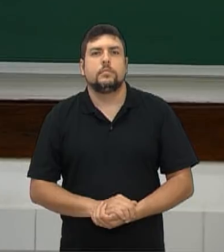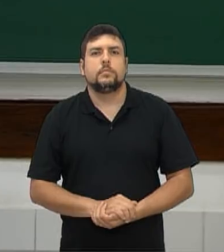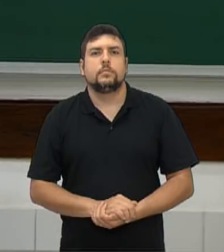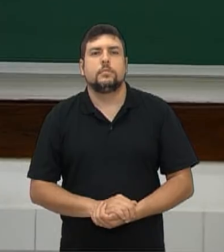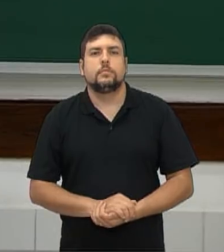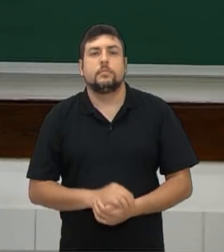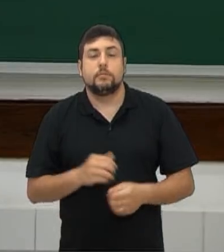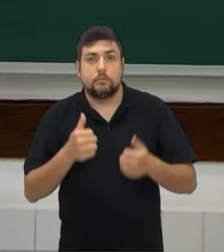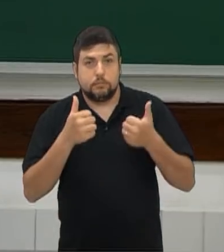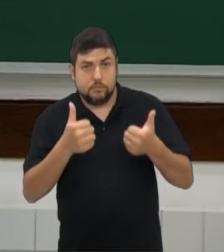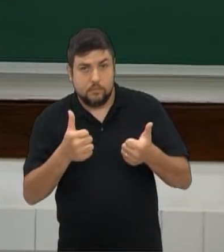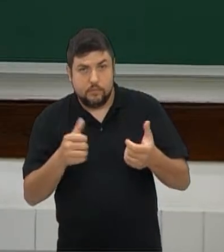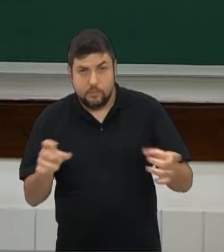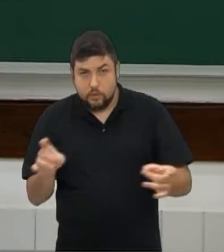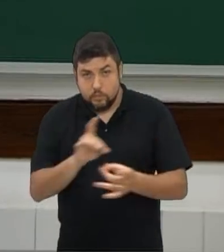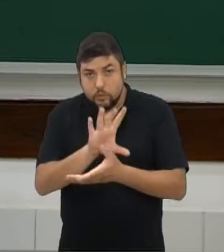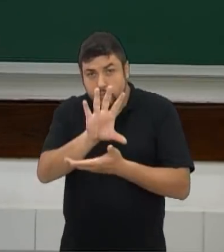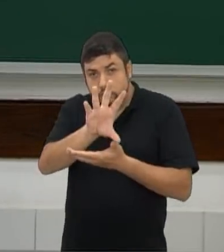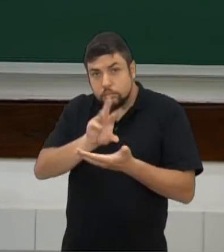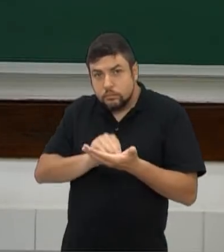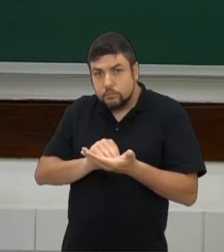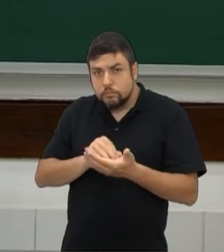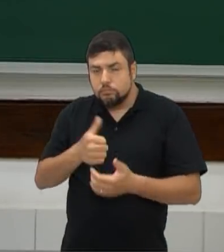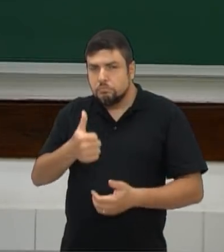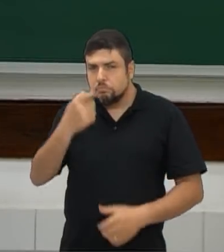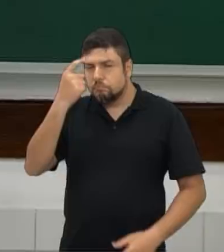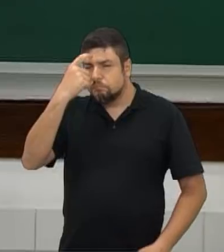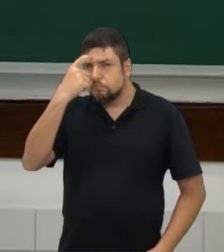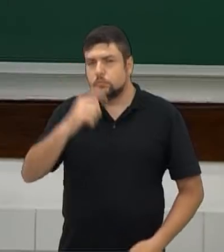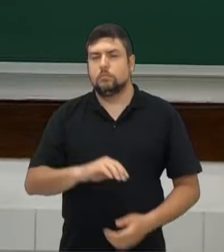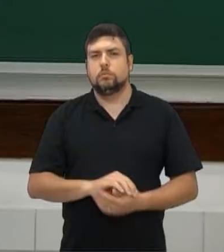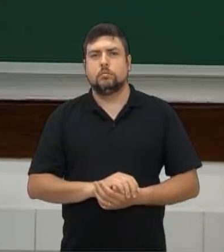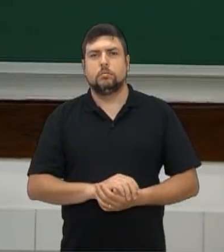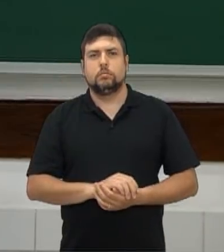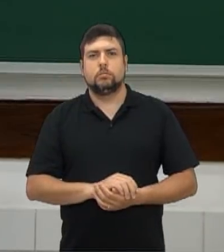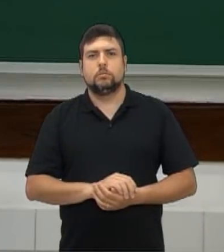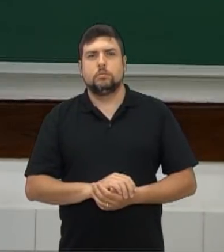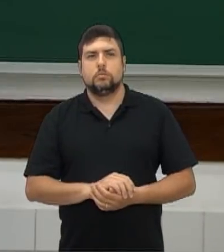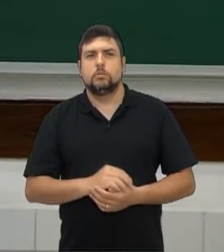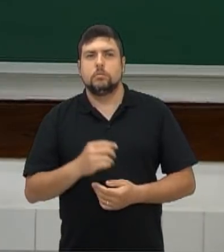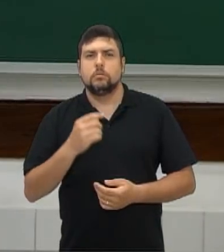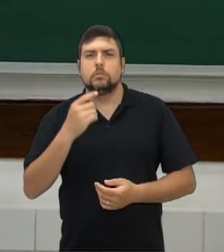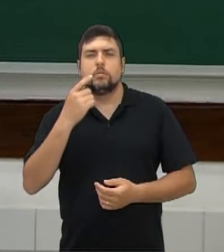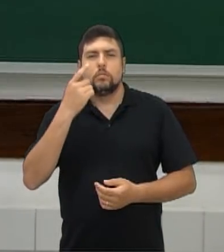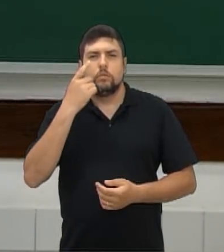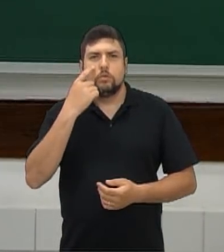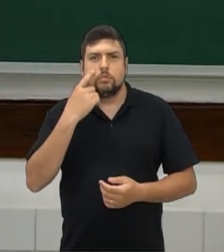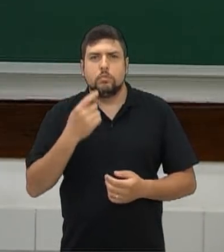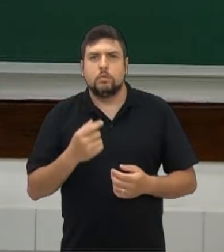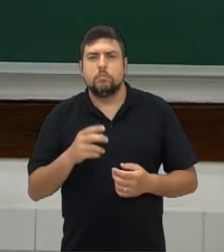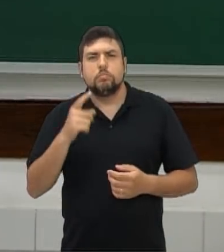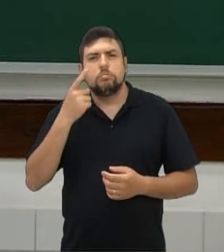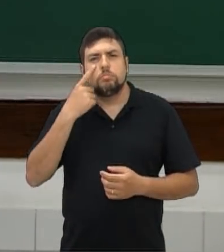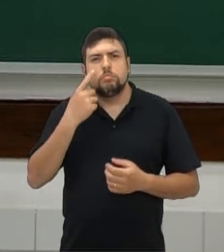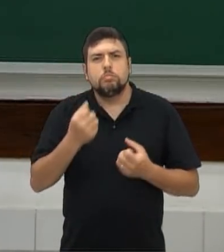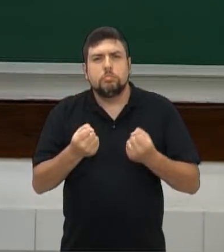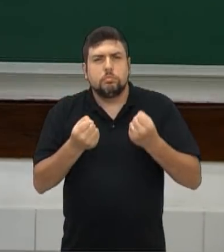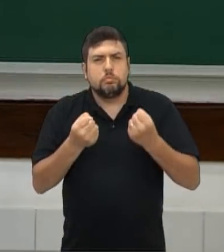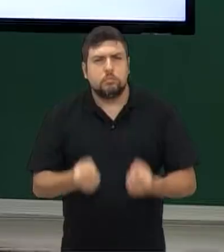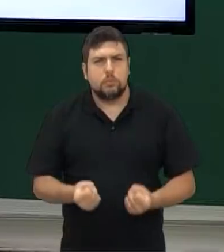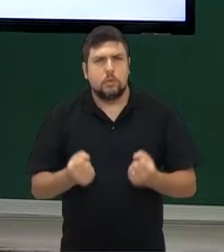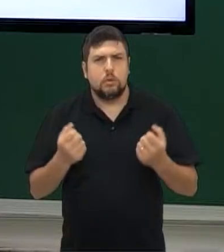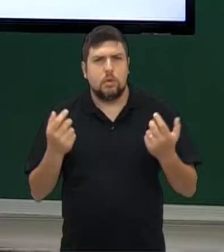E aí, anotaram? Pensaram? Vamos pensar se na unidade de massa funciona do mesmo jeito? Vamos